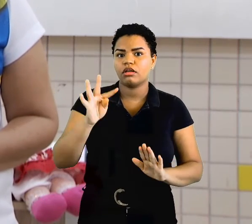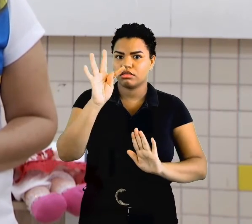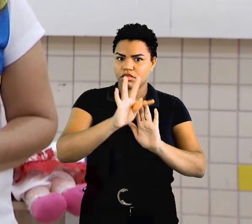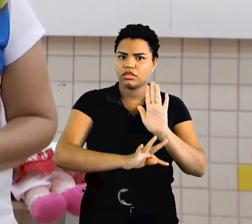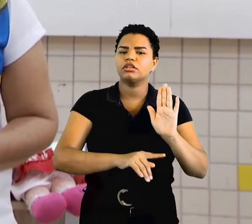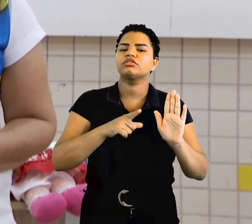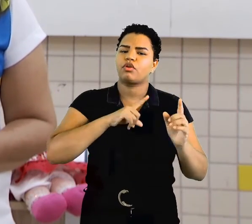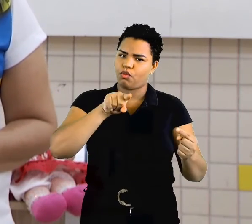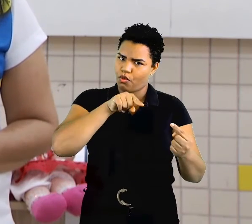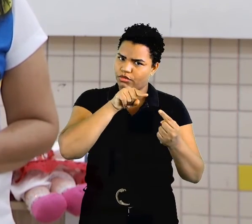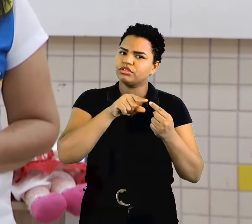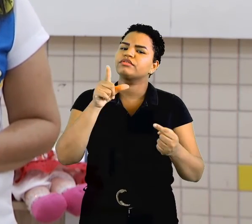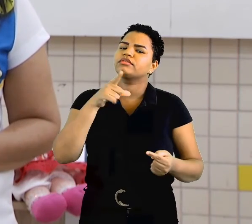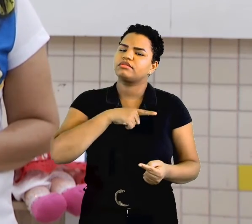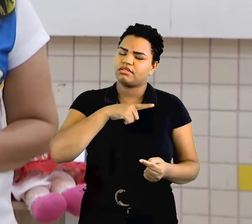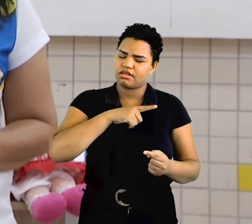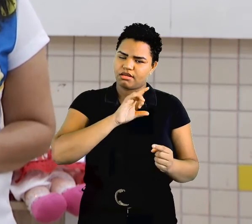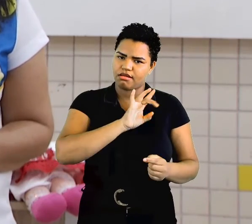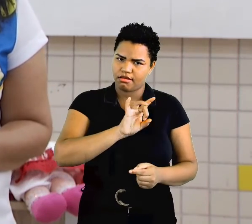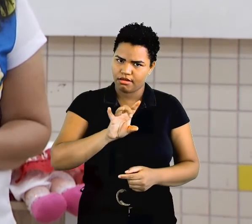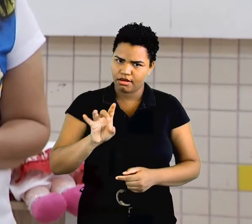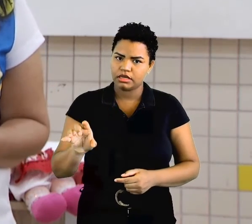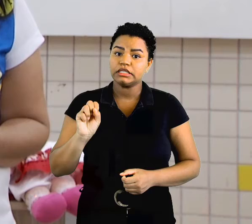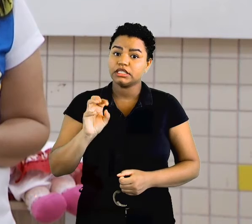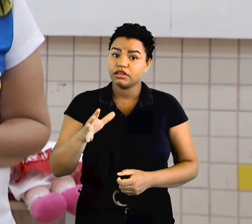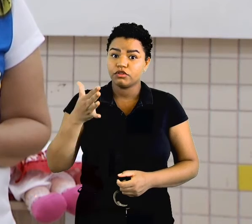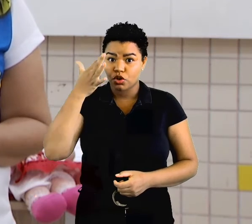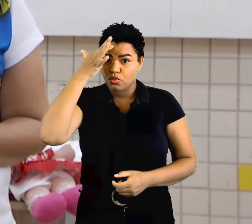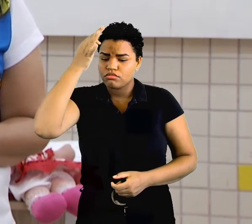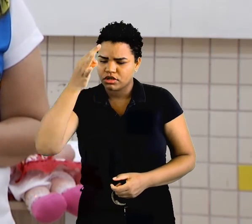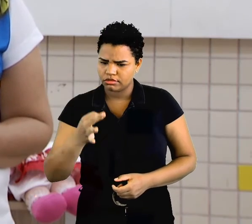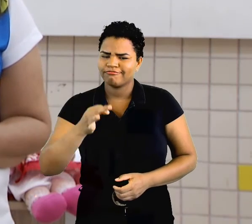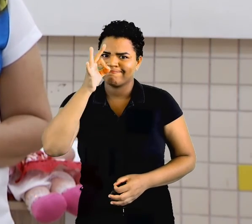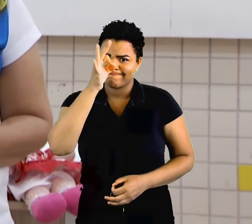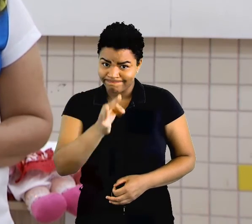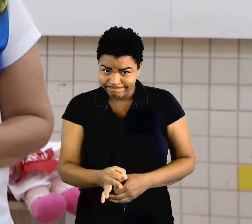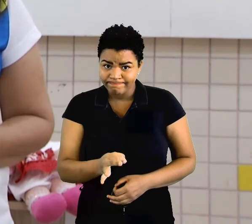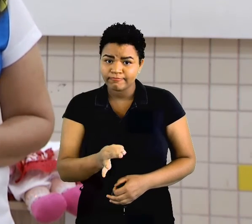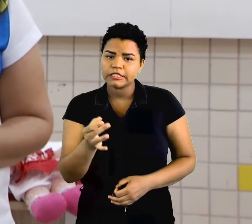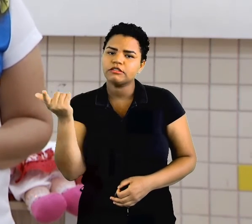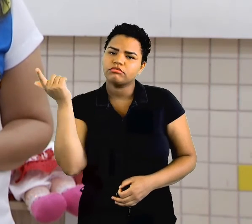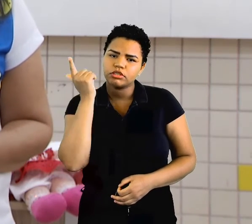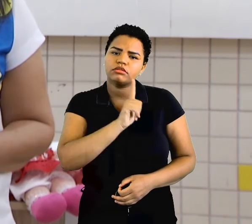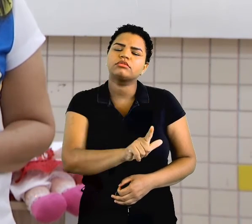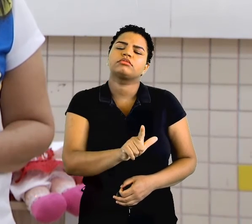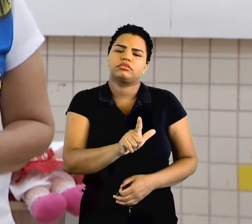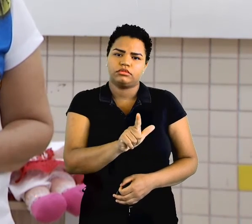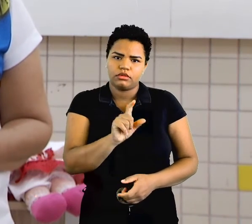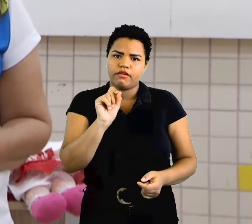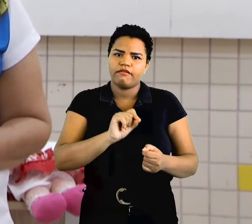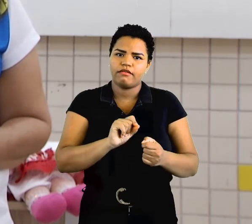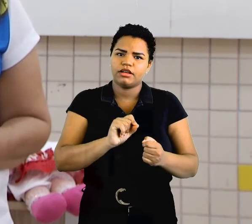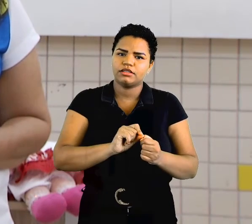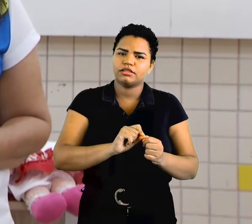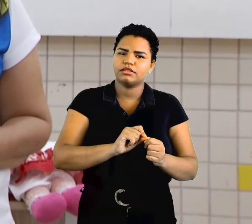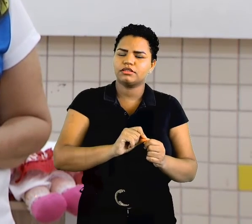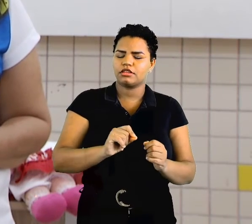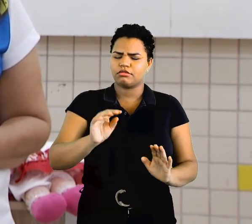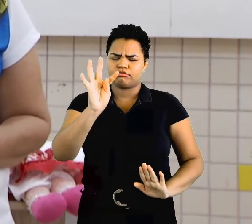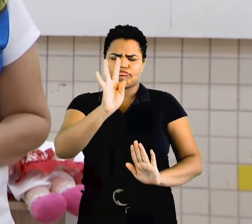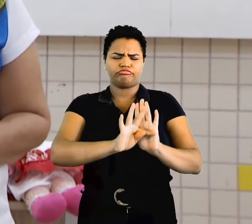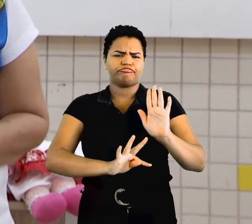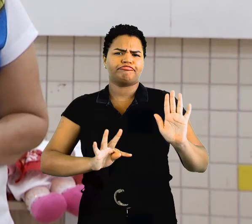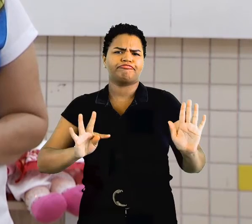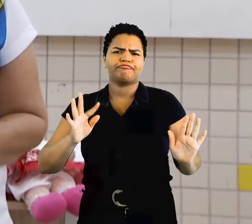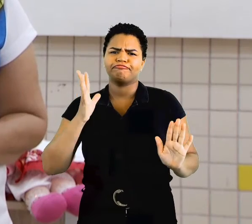se você compreende bem a finalidade de cada texto, você vai conseguir fazer belíssimos textos, escrever belíssimos